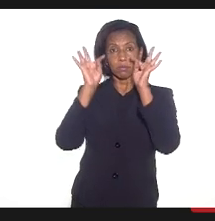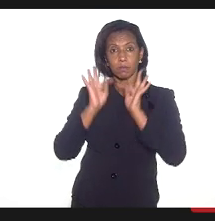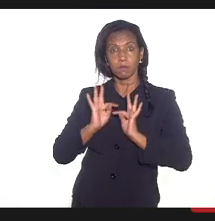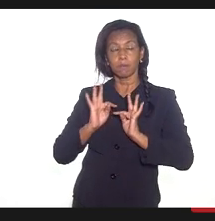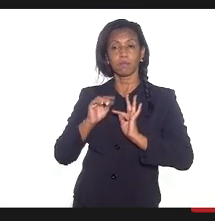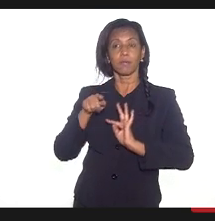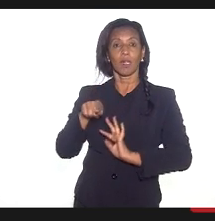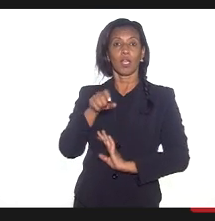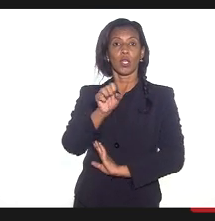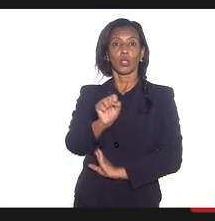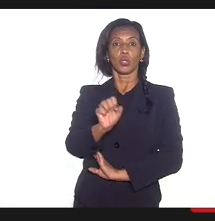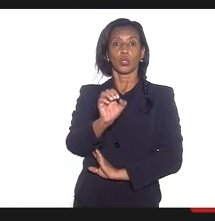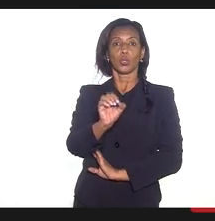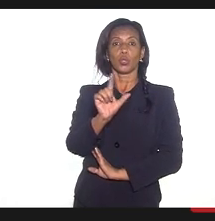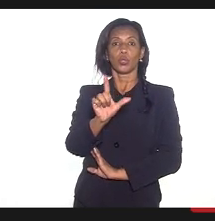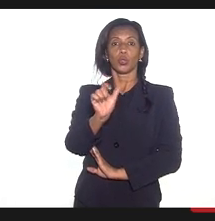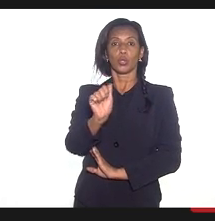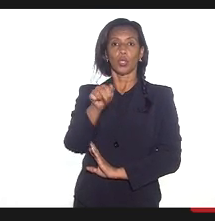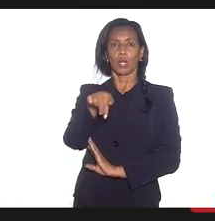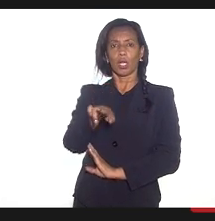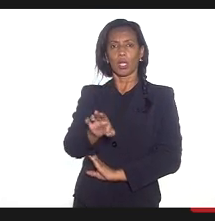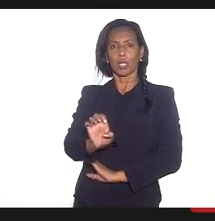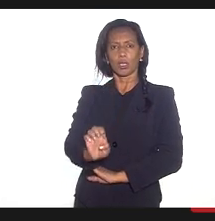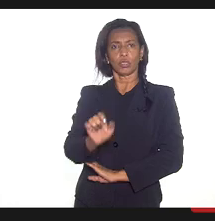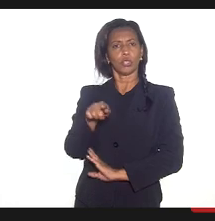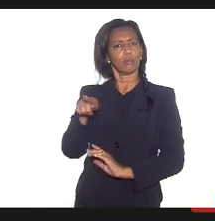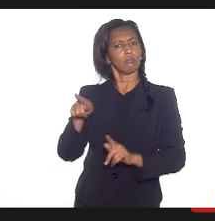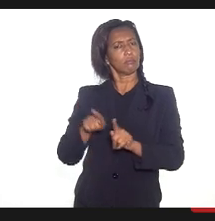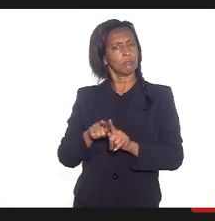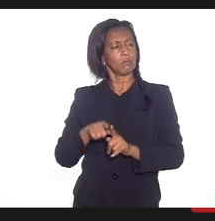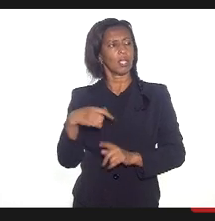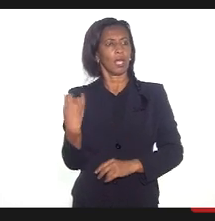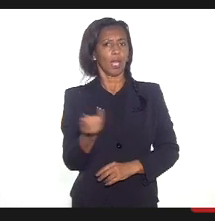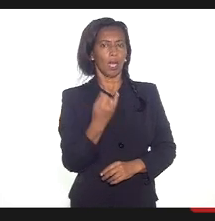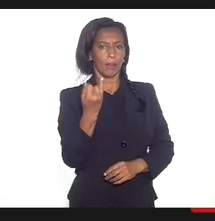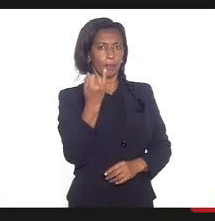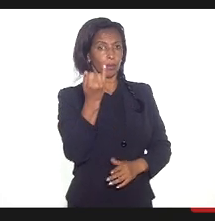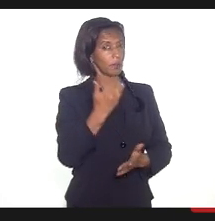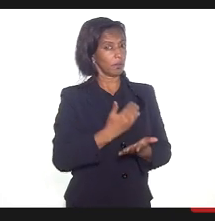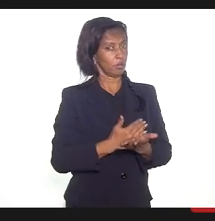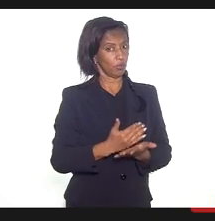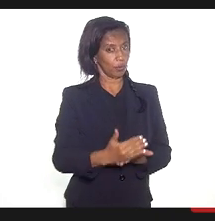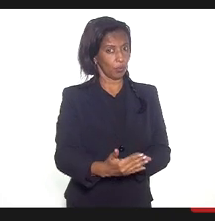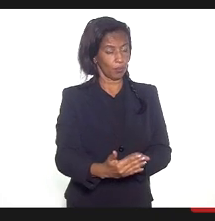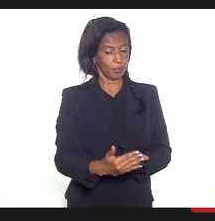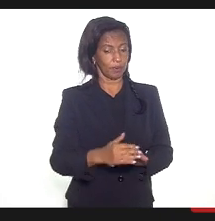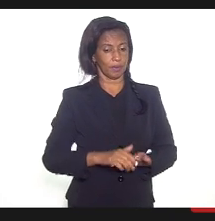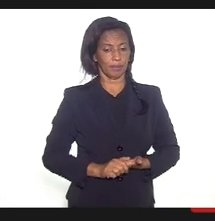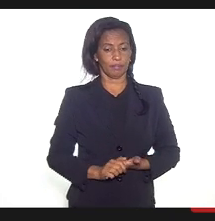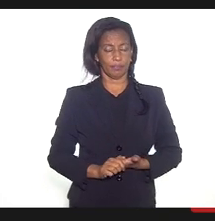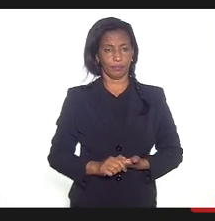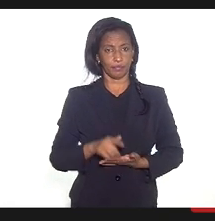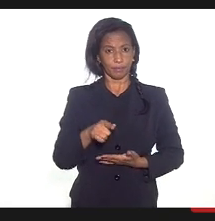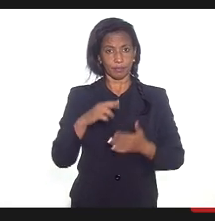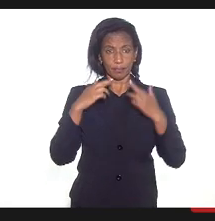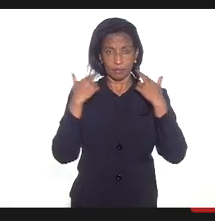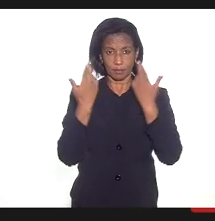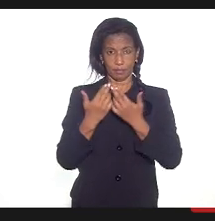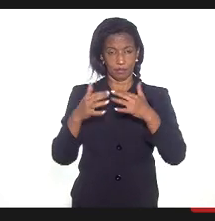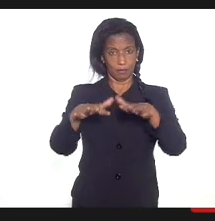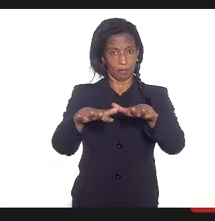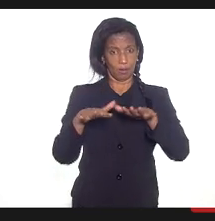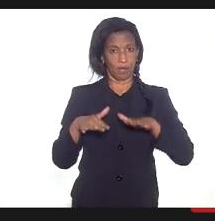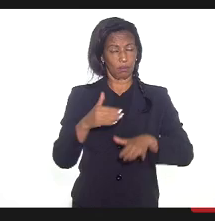Solange Revoredo, e por isso a importância da gente iniciar essa